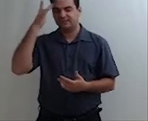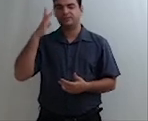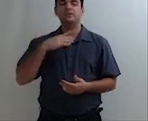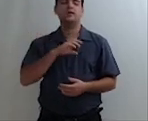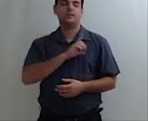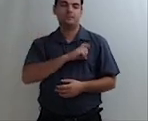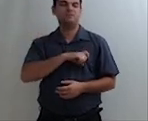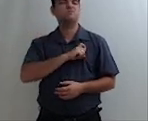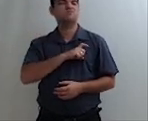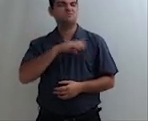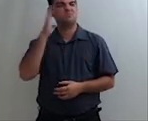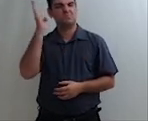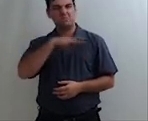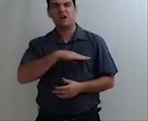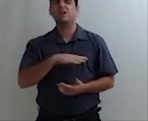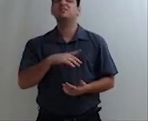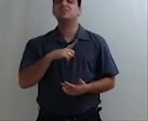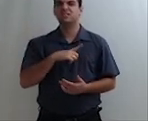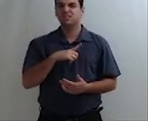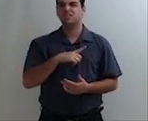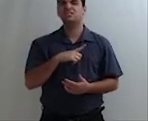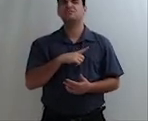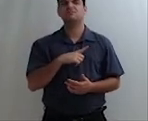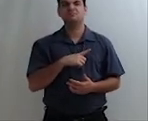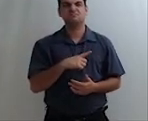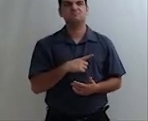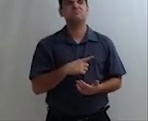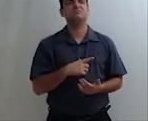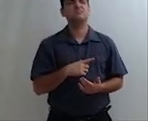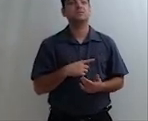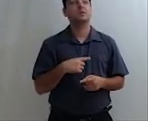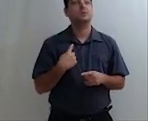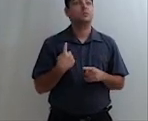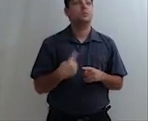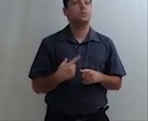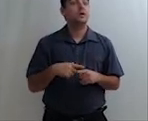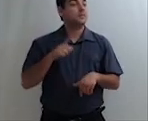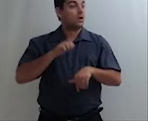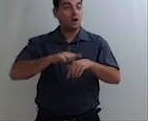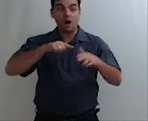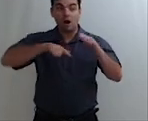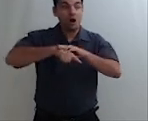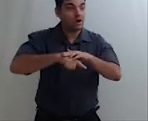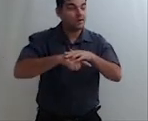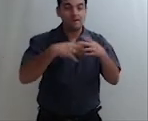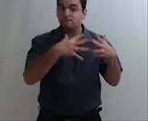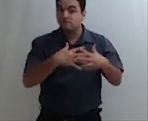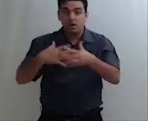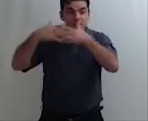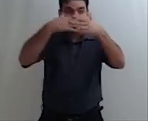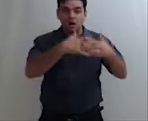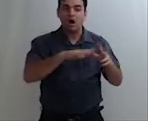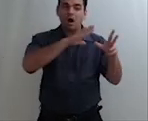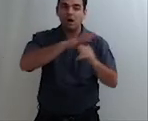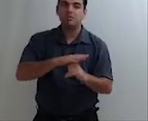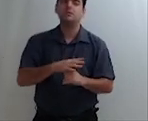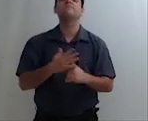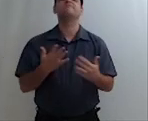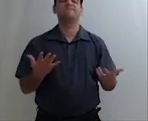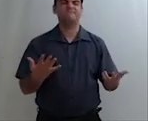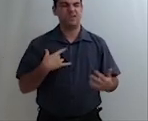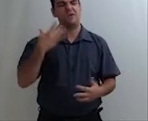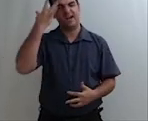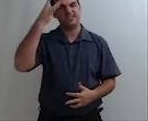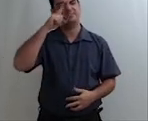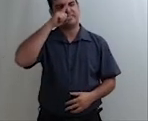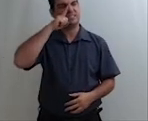extremamente grave Principalmente uma conduta de assalto a caminhão realmente é é é eu não